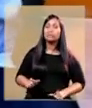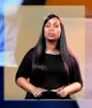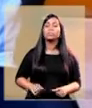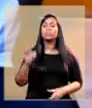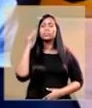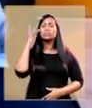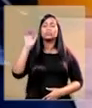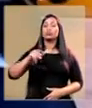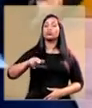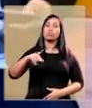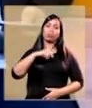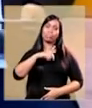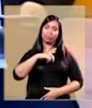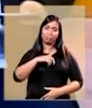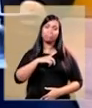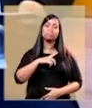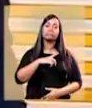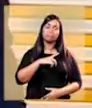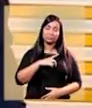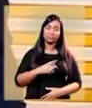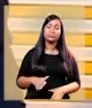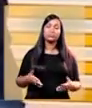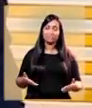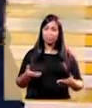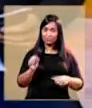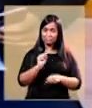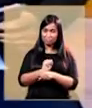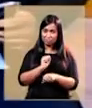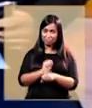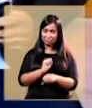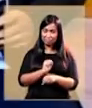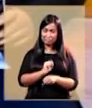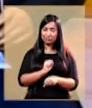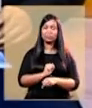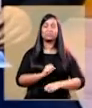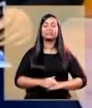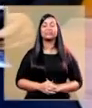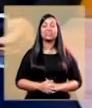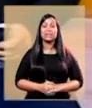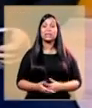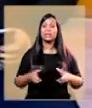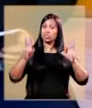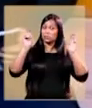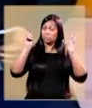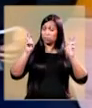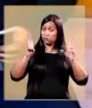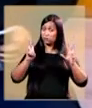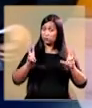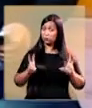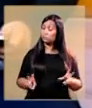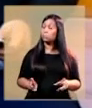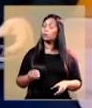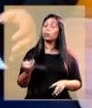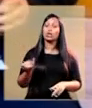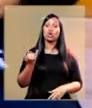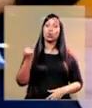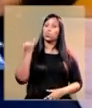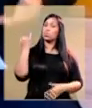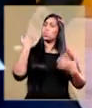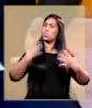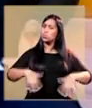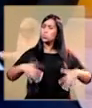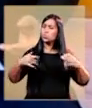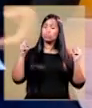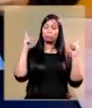tem nem noção de... É só o irmão que ele tem, né? Exatamente. Vamos fazer um intervalinho, Matheus? Vamos fazer um intervalinho. Esse assunto é